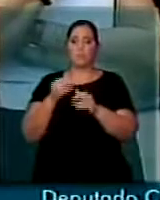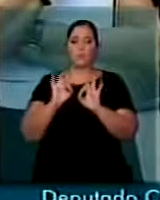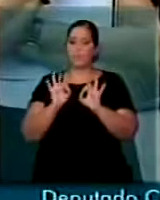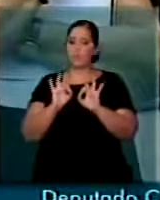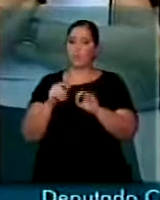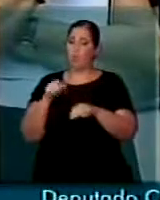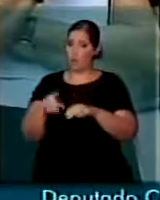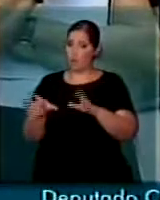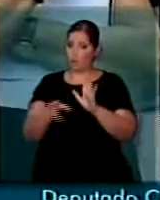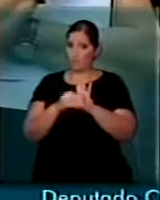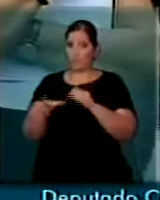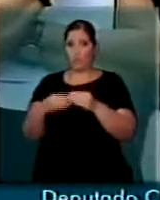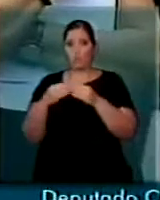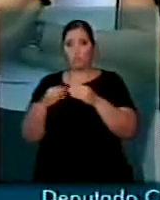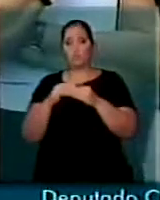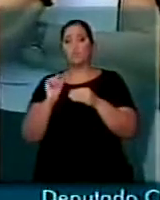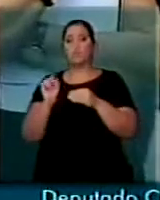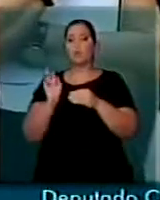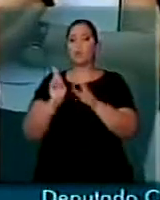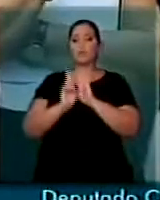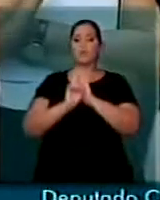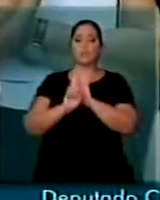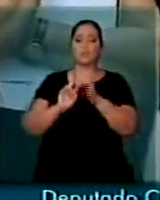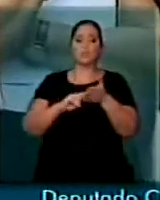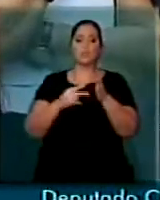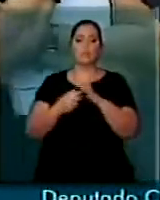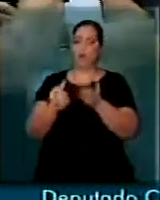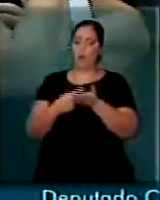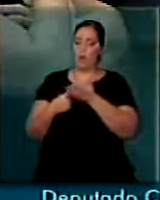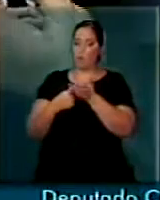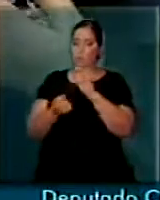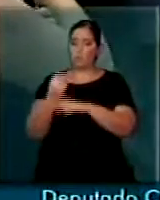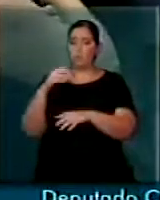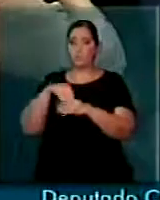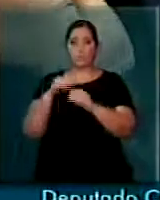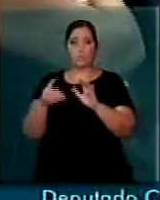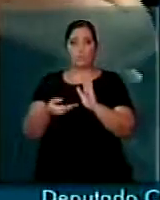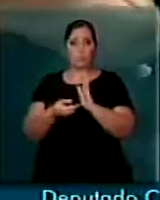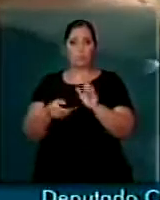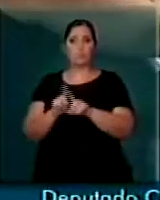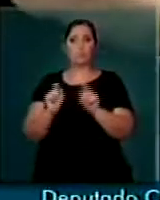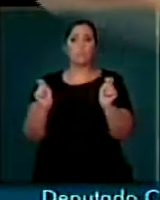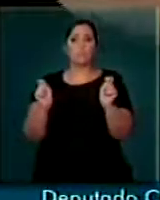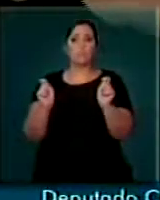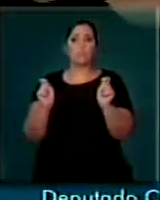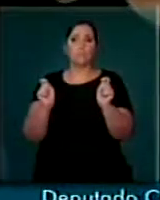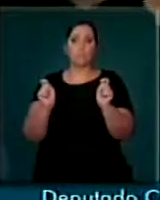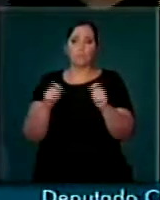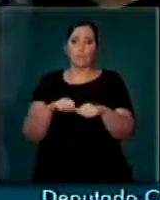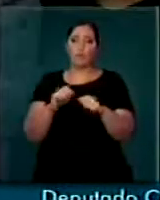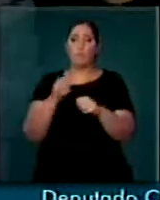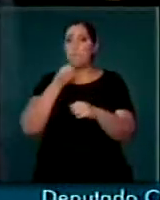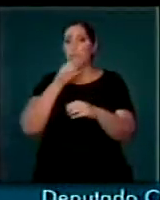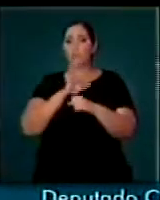essa emenda aglutinativa representa um acordo construído na casa que pode ser